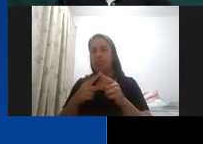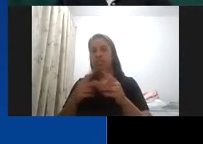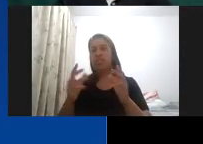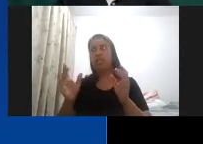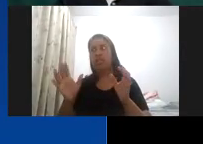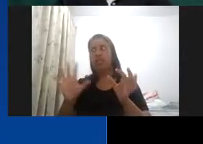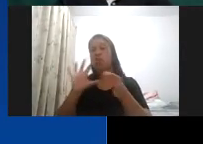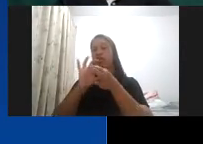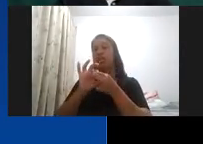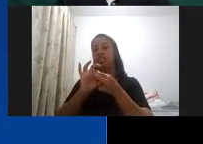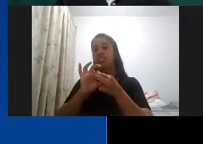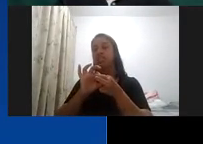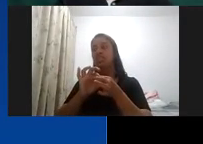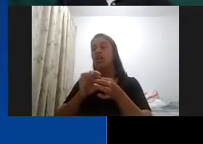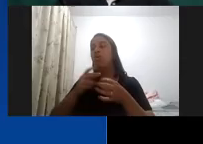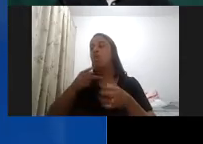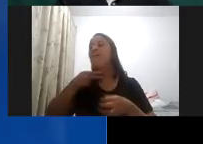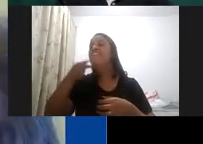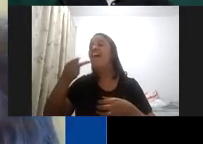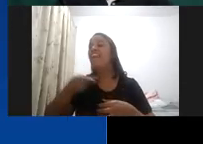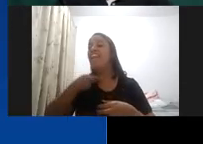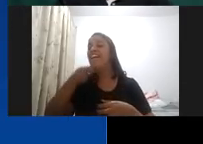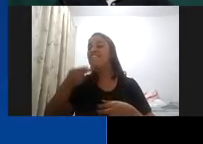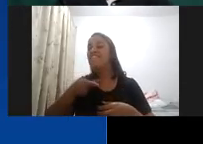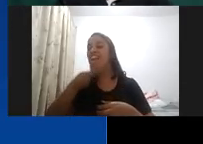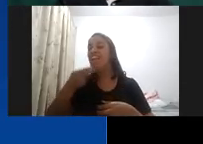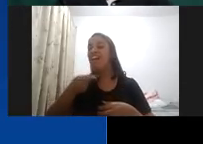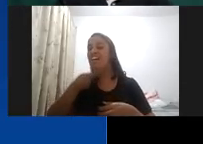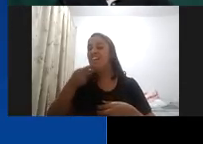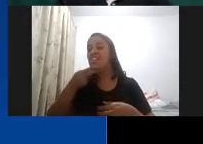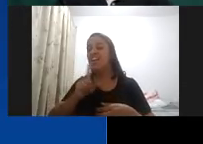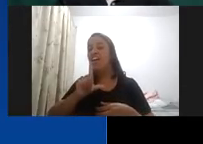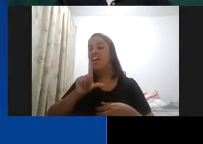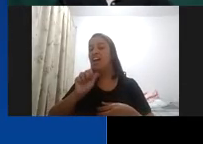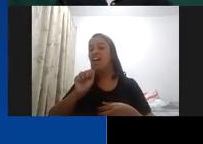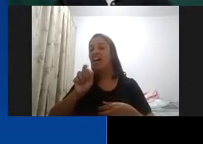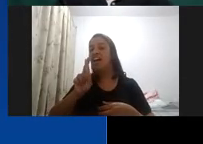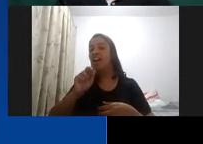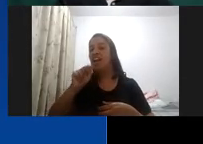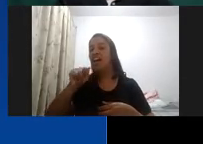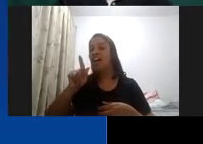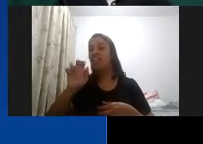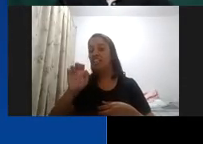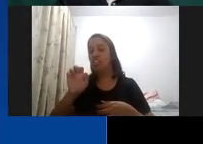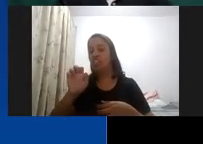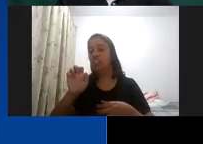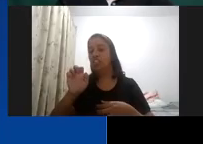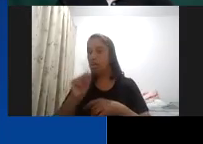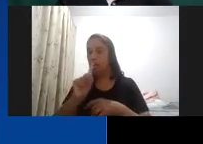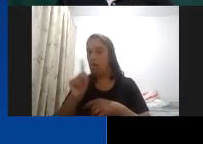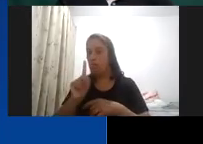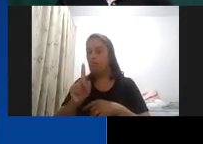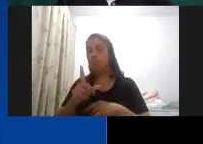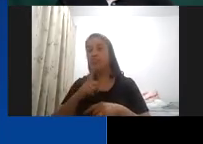região cervical responsáveis pela fala, musculatura da laringe. Eu não vou entrar em detalhes. Existem também vários músculos